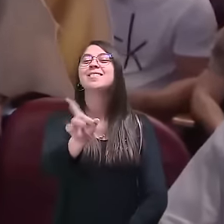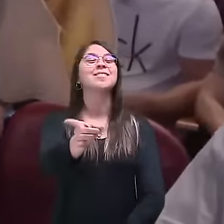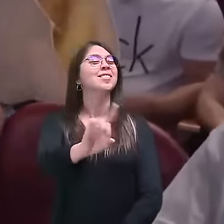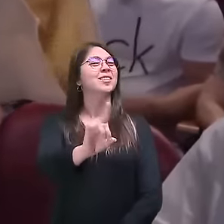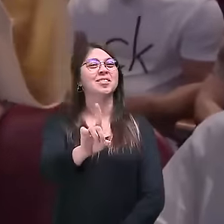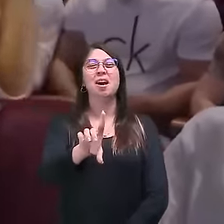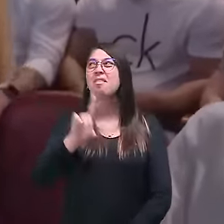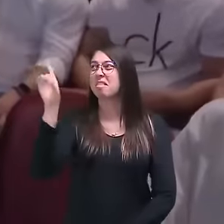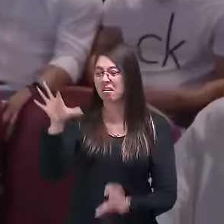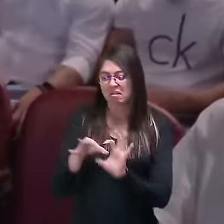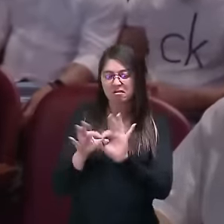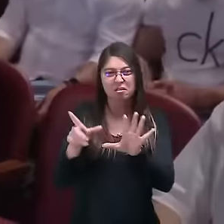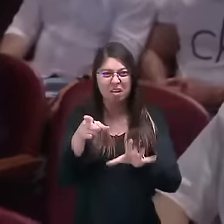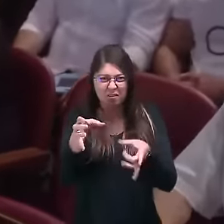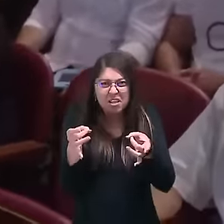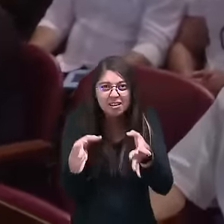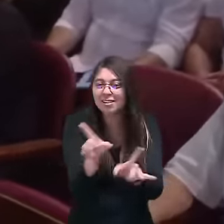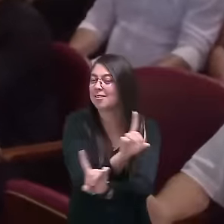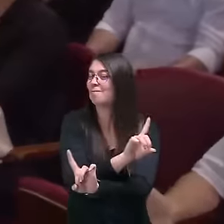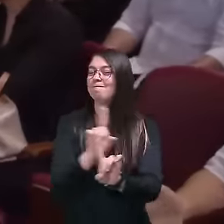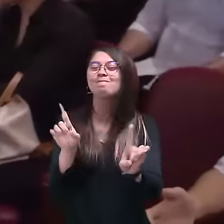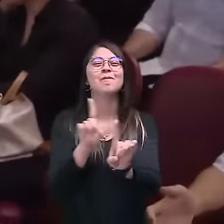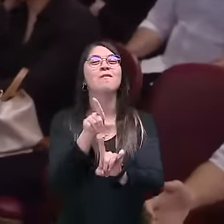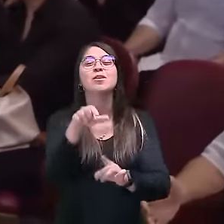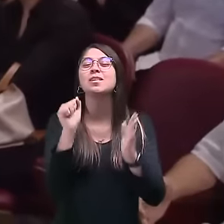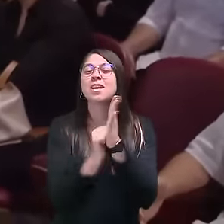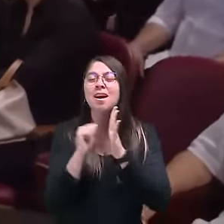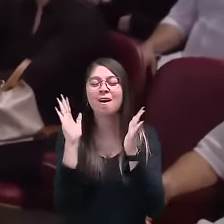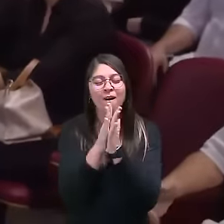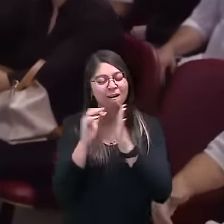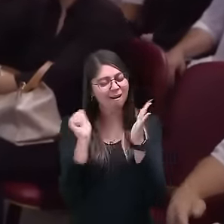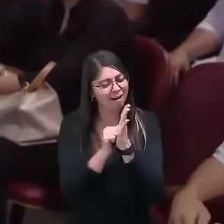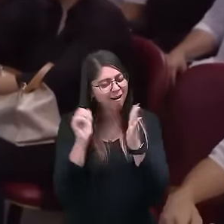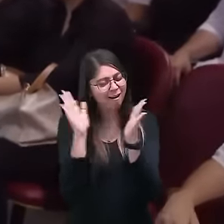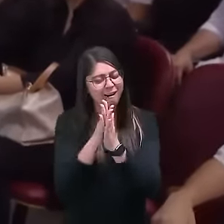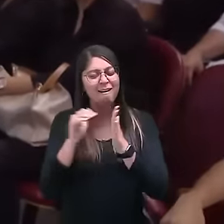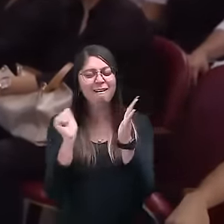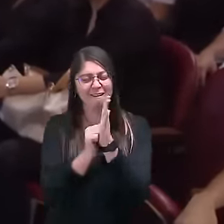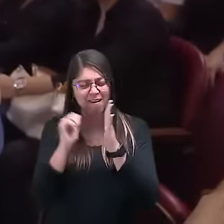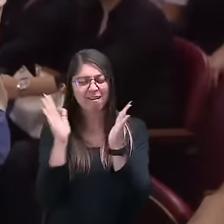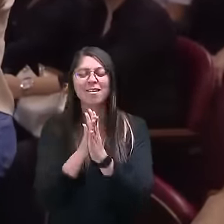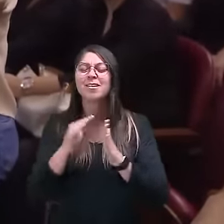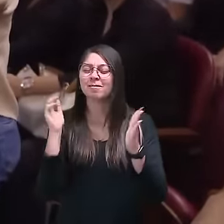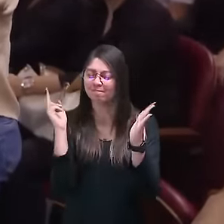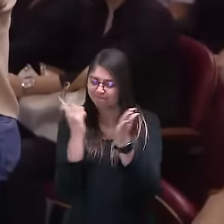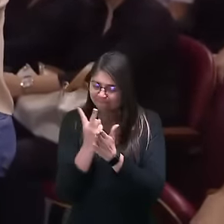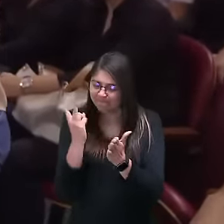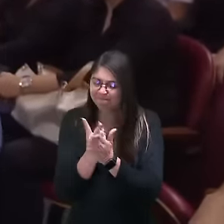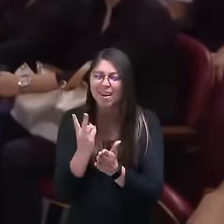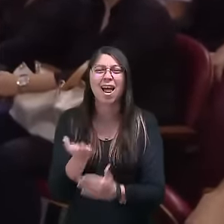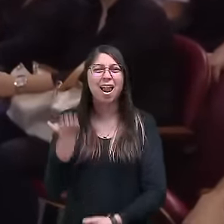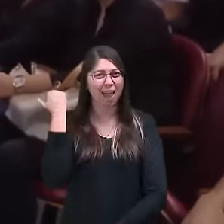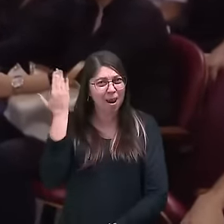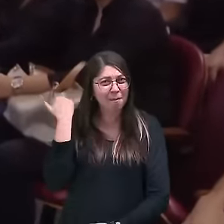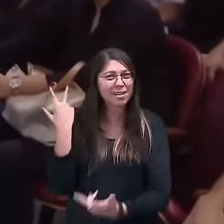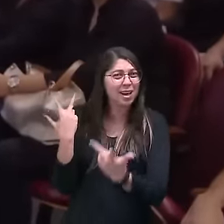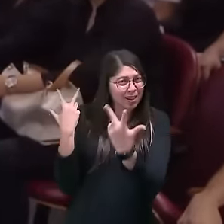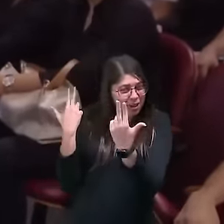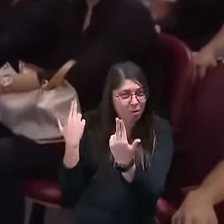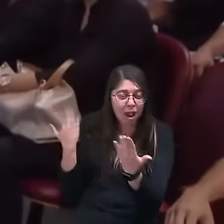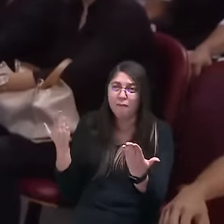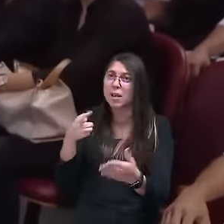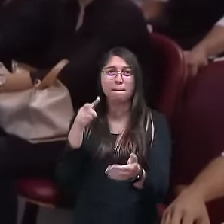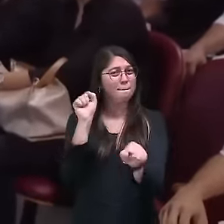permitir desistir. Você va a adorar como en el comienzo. Você va a adorar como en el pasado. No